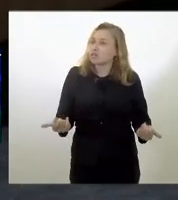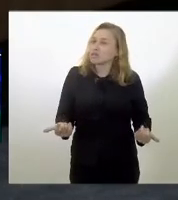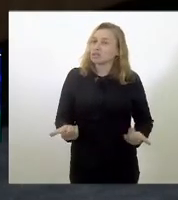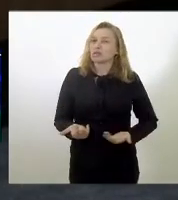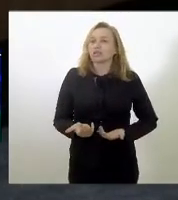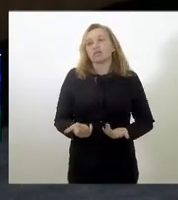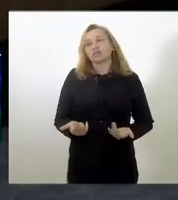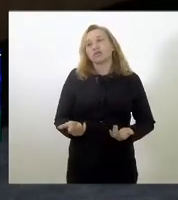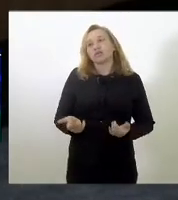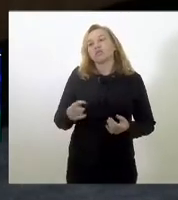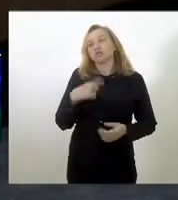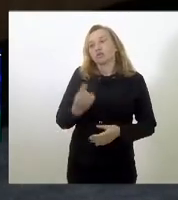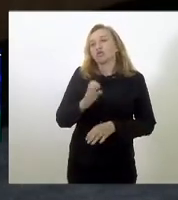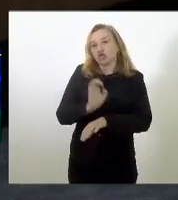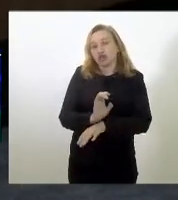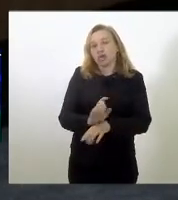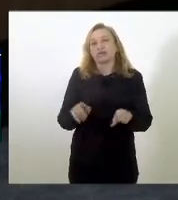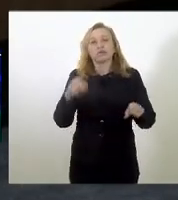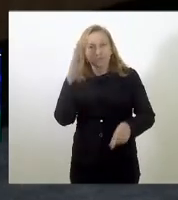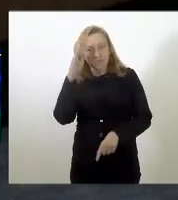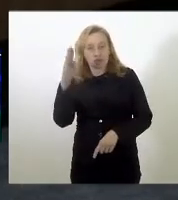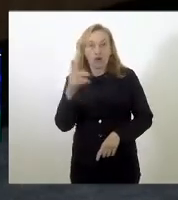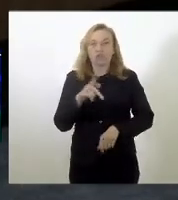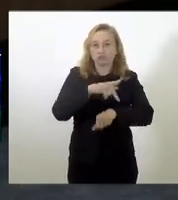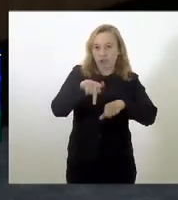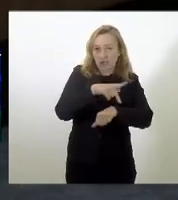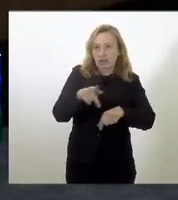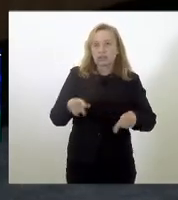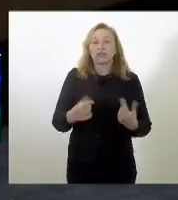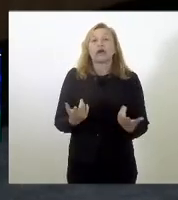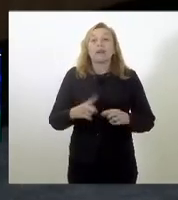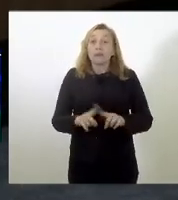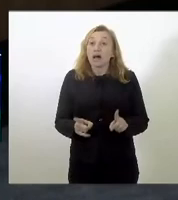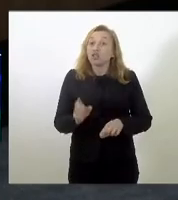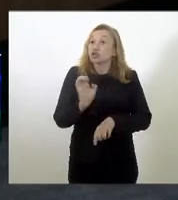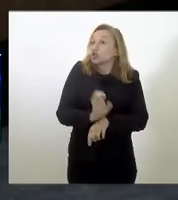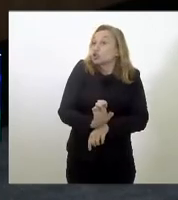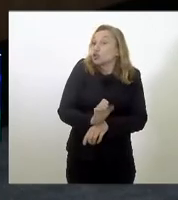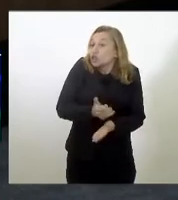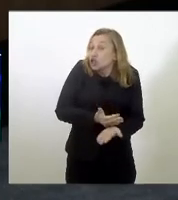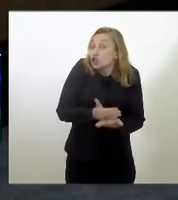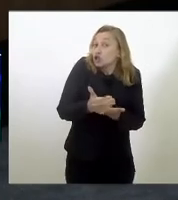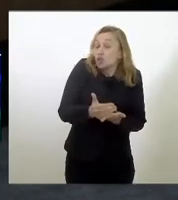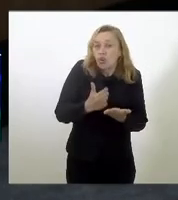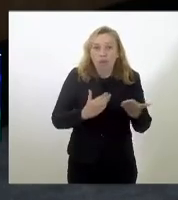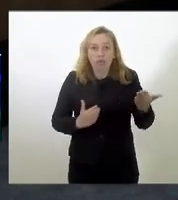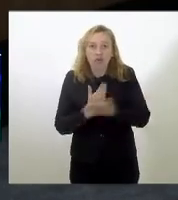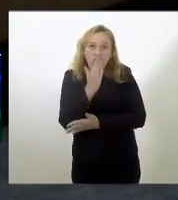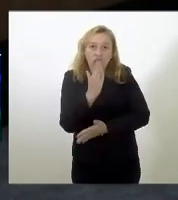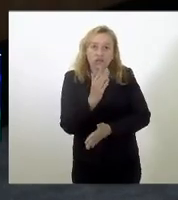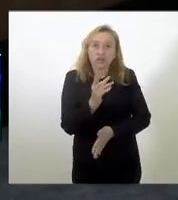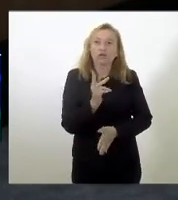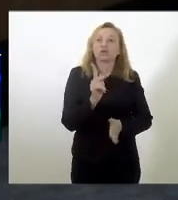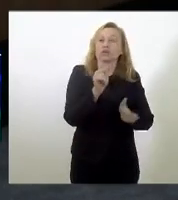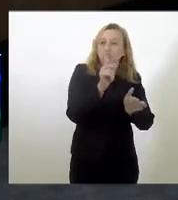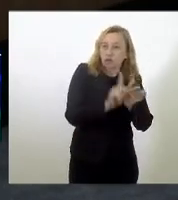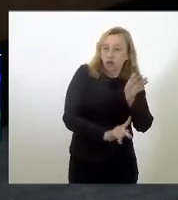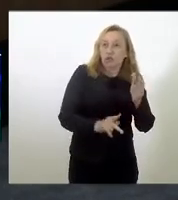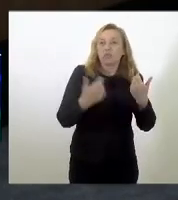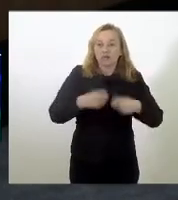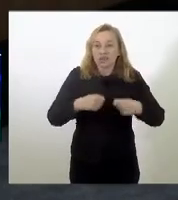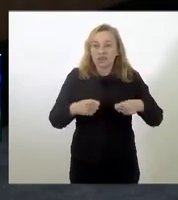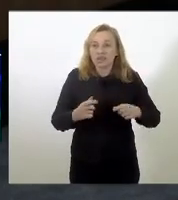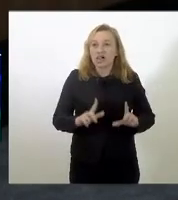nosso Estado e, principalmente, no nosso país. Mas o nosso Estado iniciou a aprovação desse projeto, ele precisa ser colocado